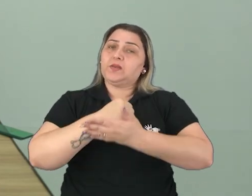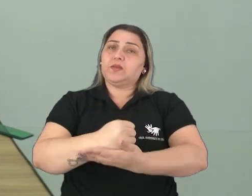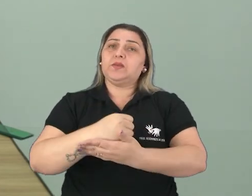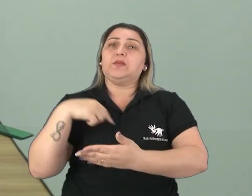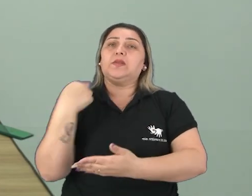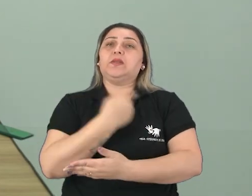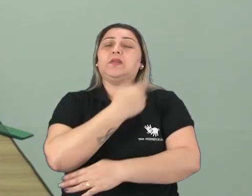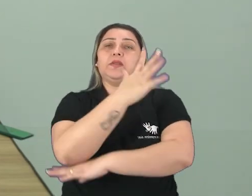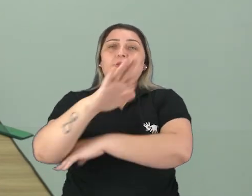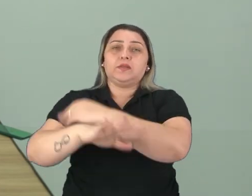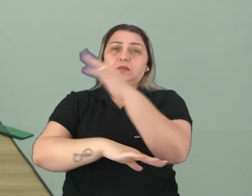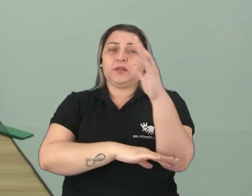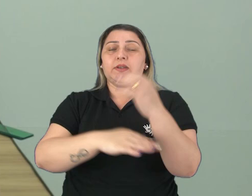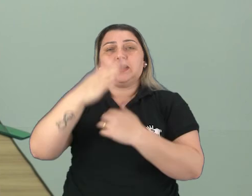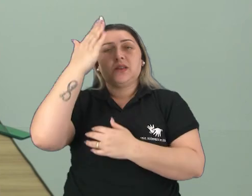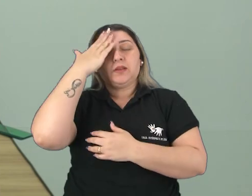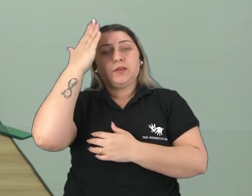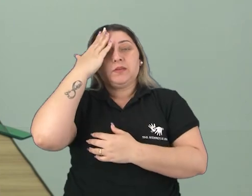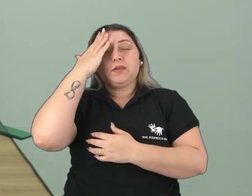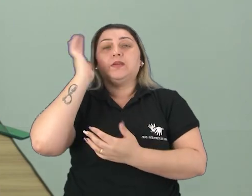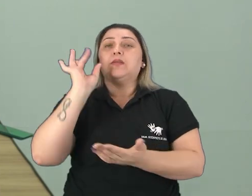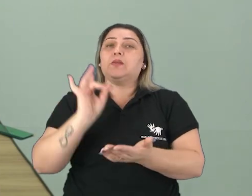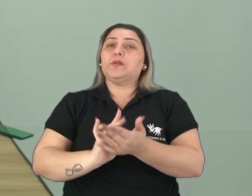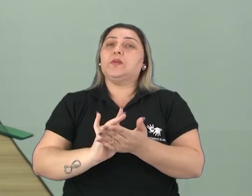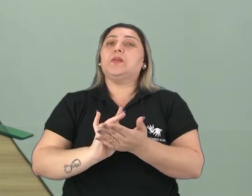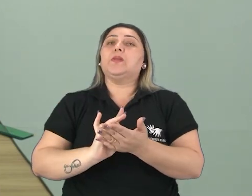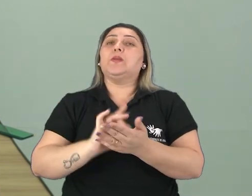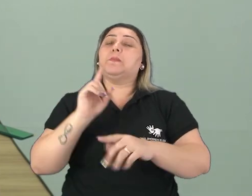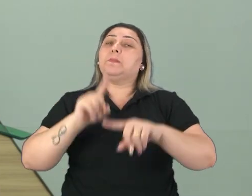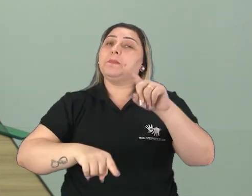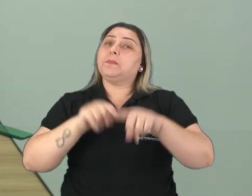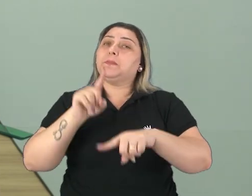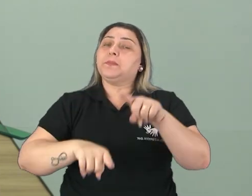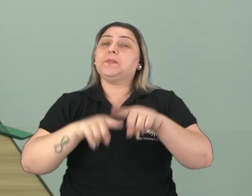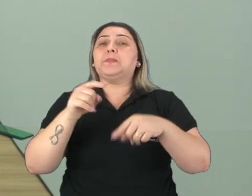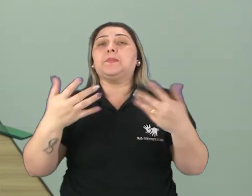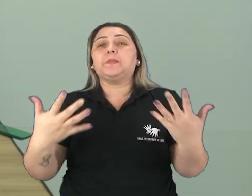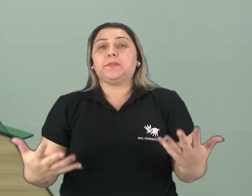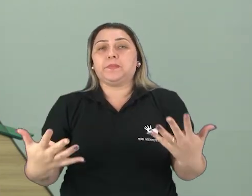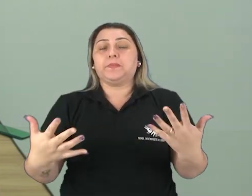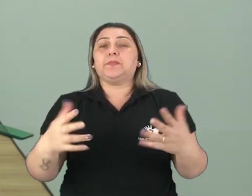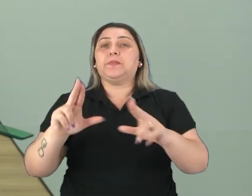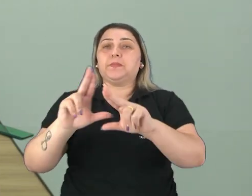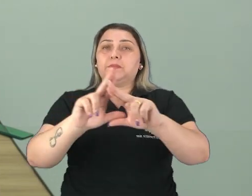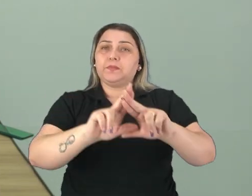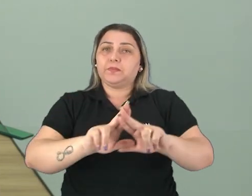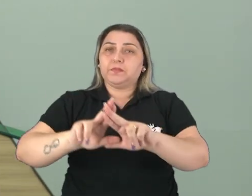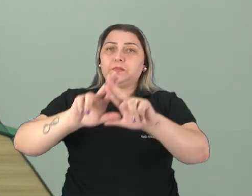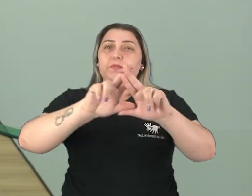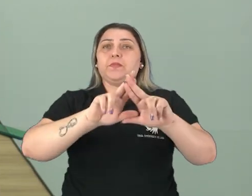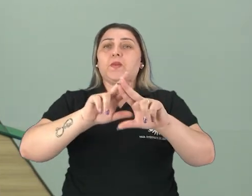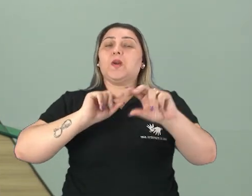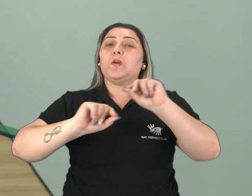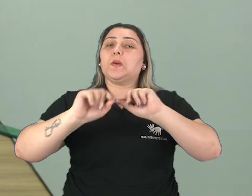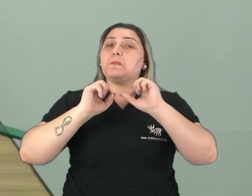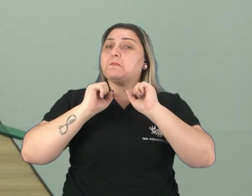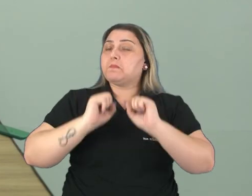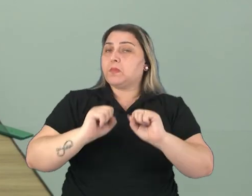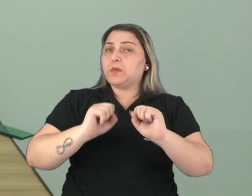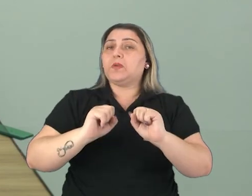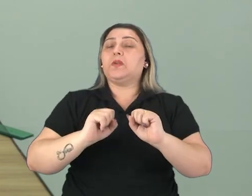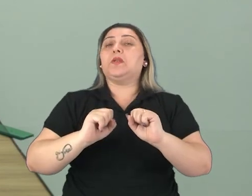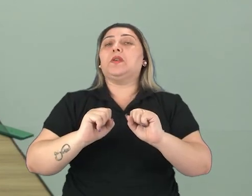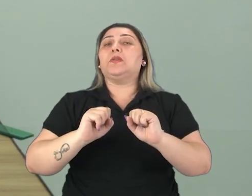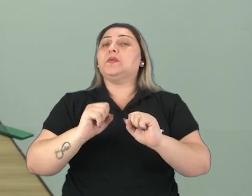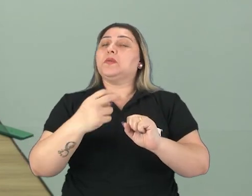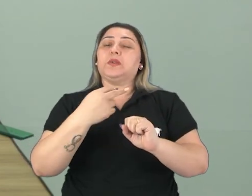nossa natureza, sabermos exatamente os tipos de material, esse processo de reciclagem, o que pode ser reciclado, o